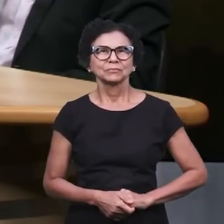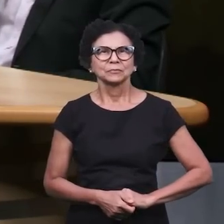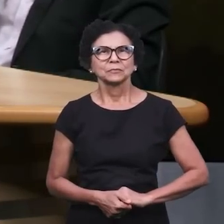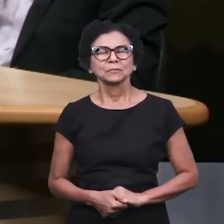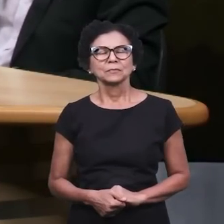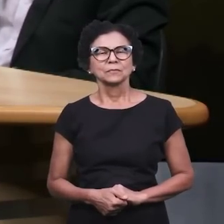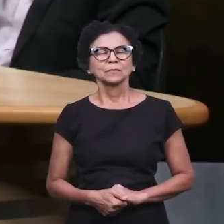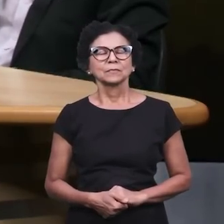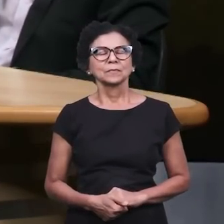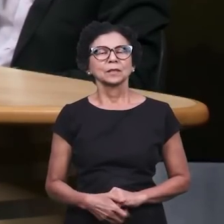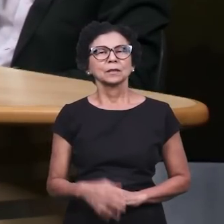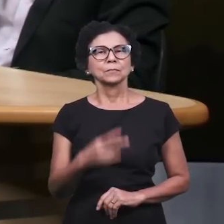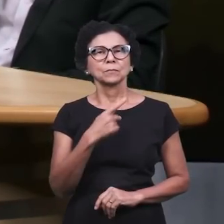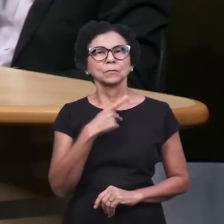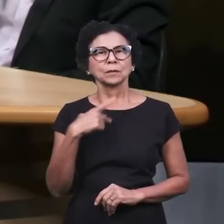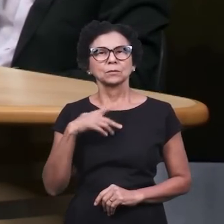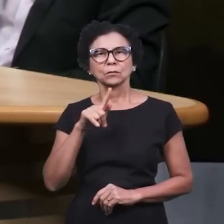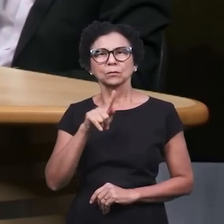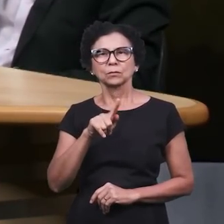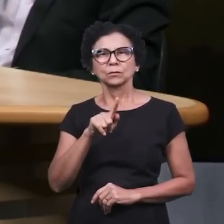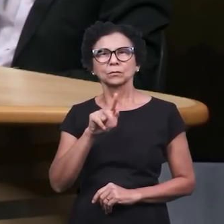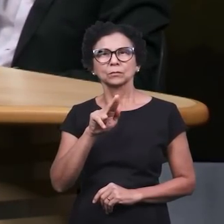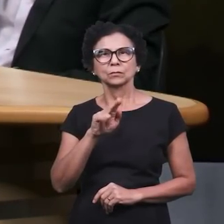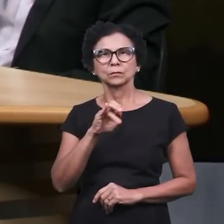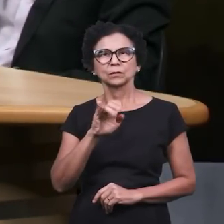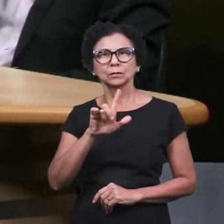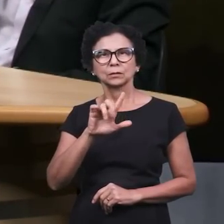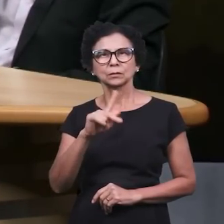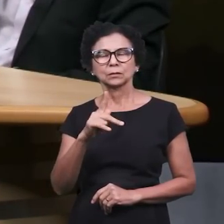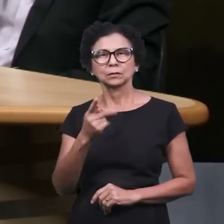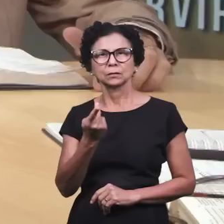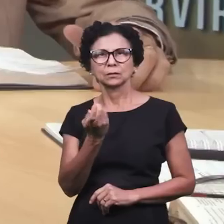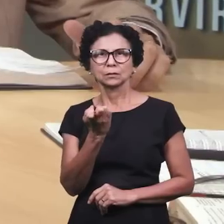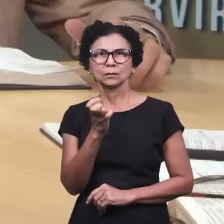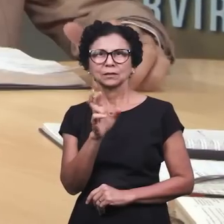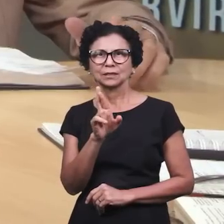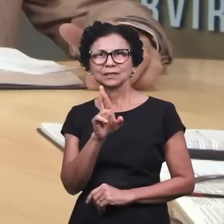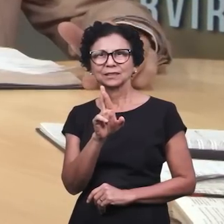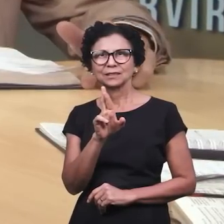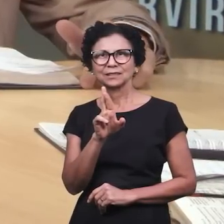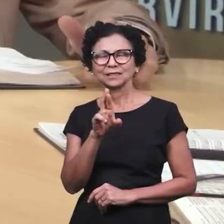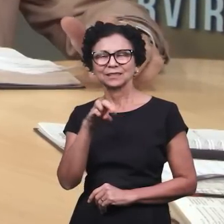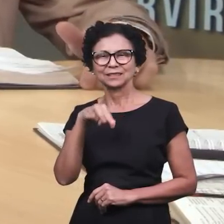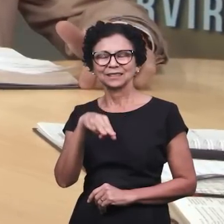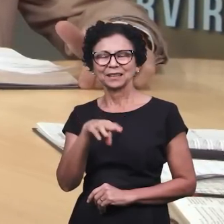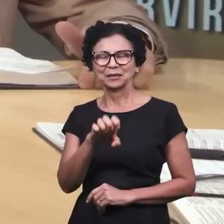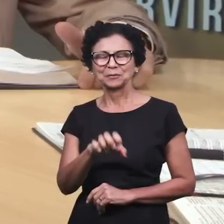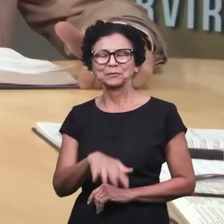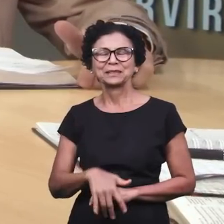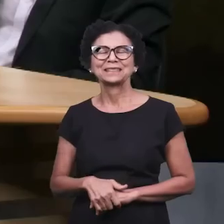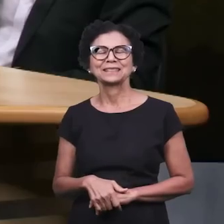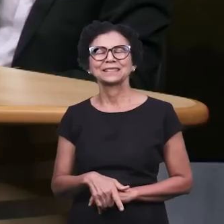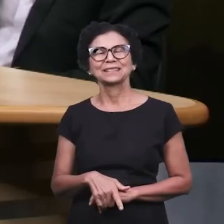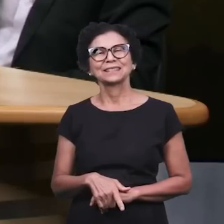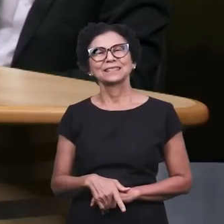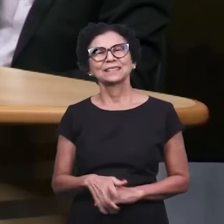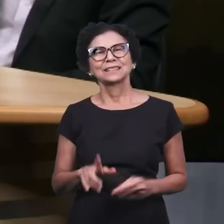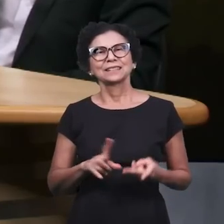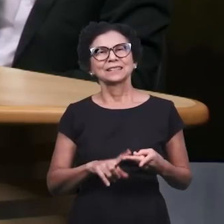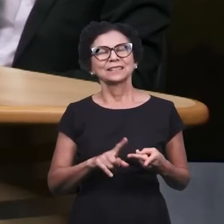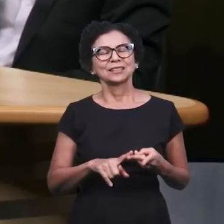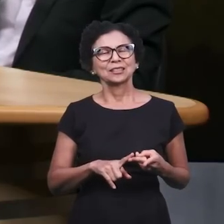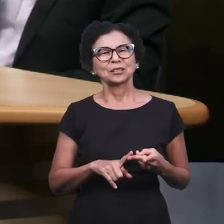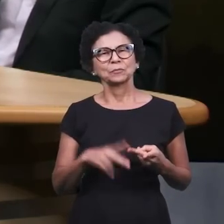Guilherme Litt. Paz do Senhor, pastor Marcelo, pastor Rodolfo, os que nos assistem também. Paz do Senhor, pastor